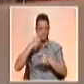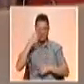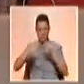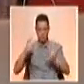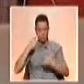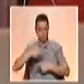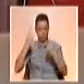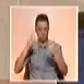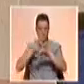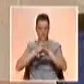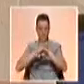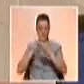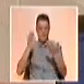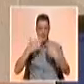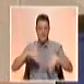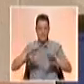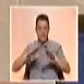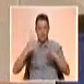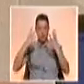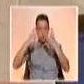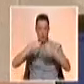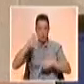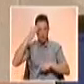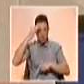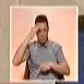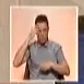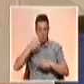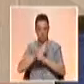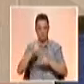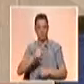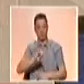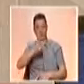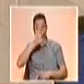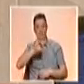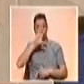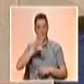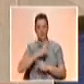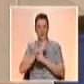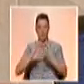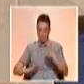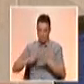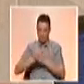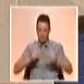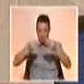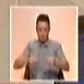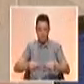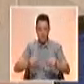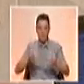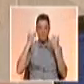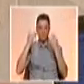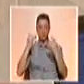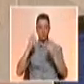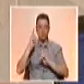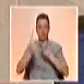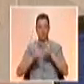longe. Mas perante números e factos ficam muito, muito admirados. Portanto, quando são apresentados dados de quanto é que